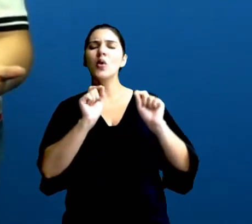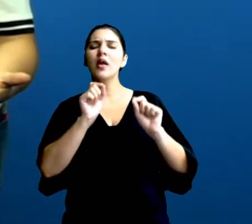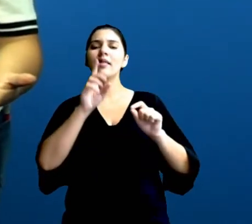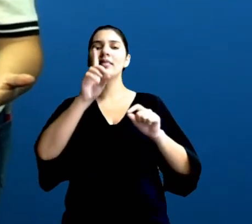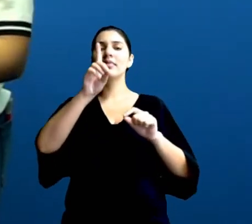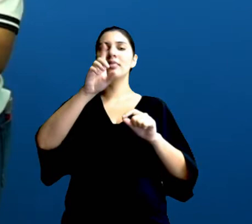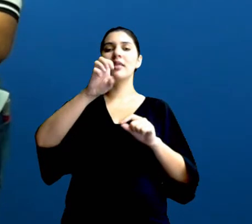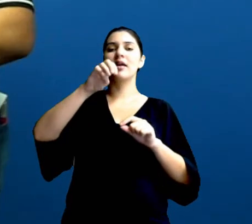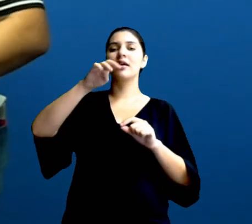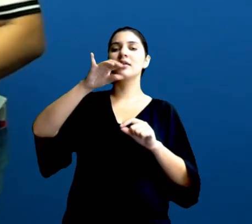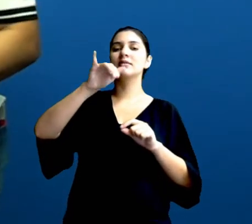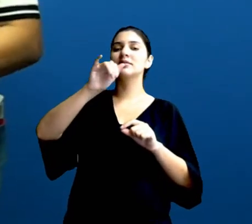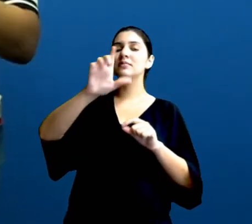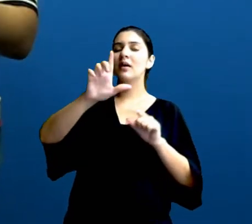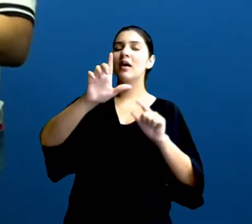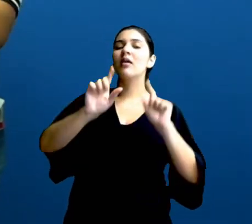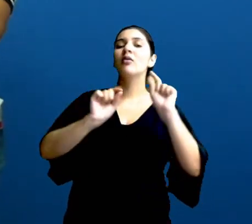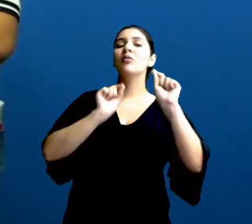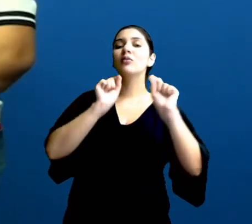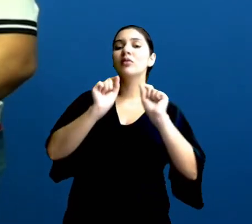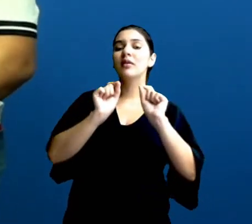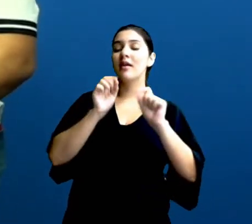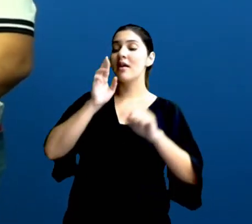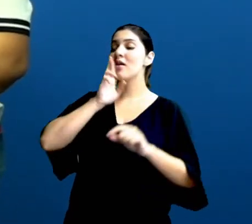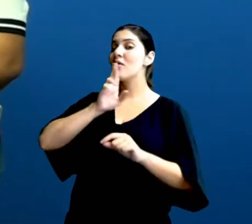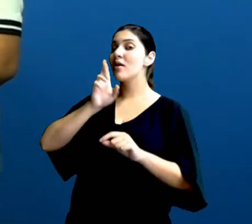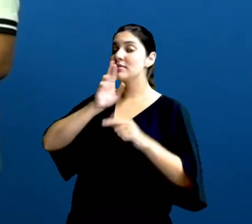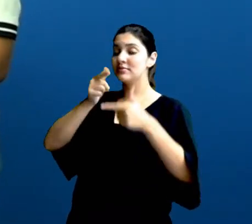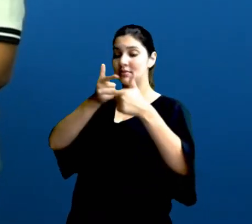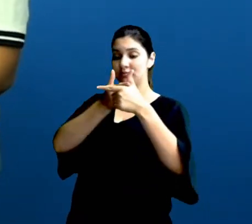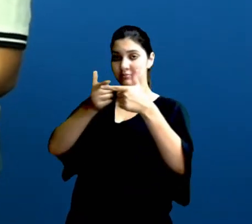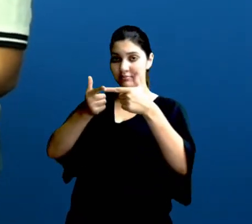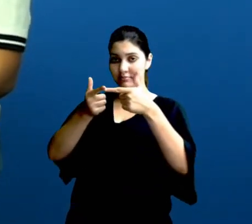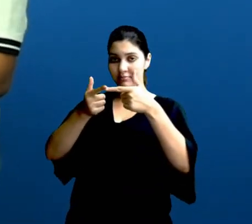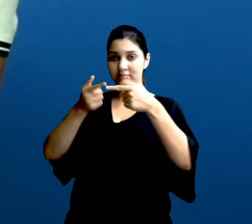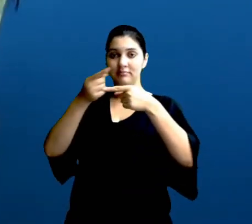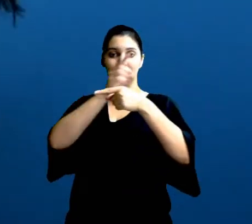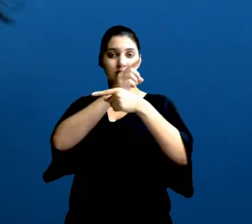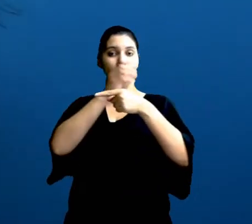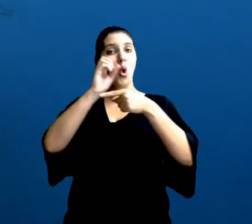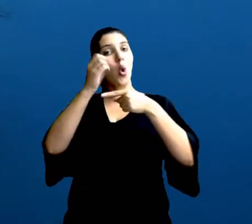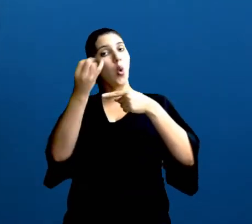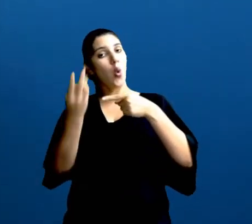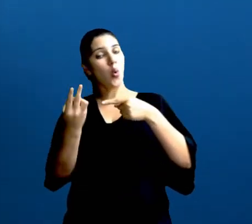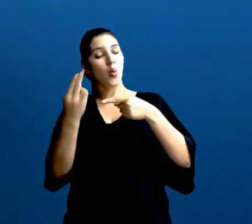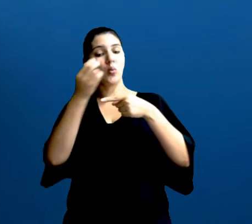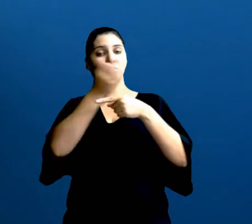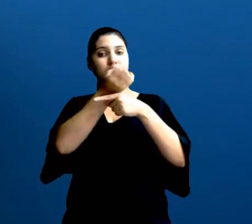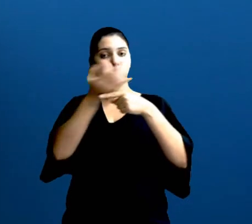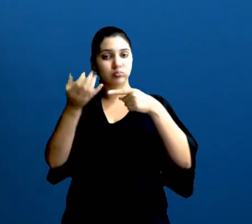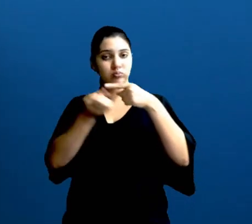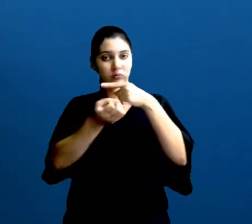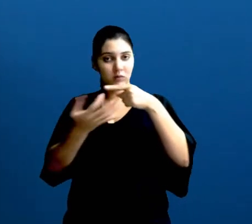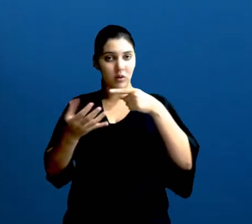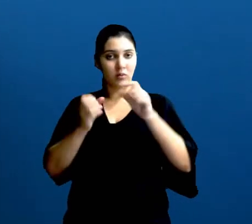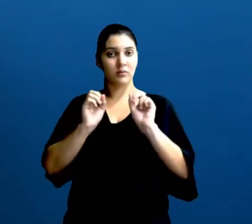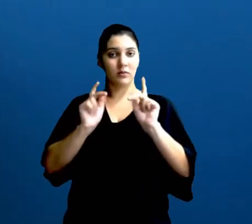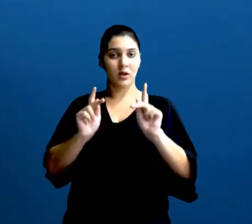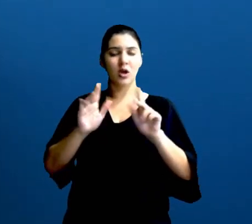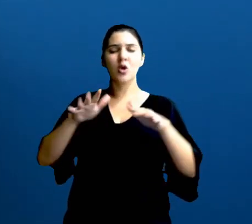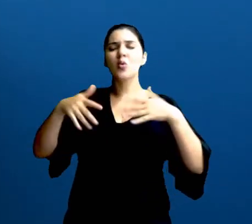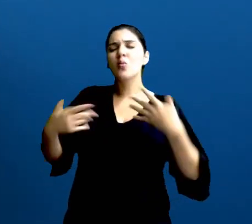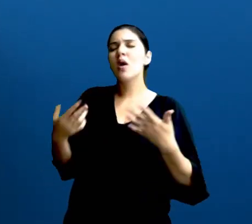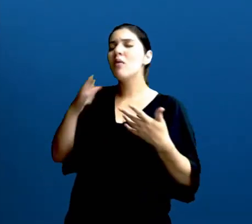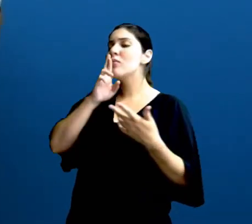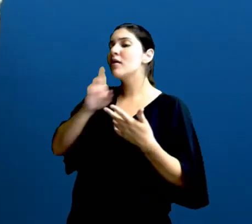decimal? Nada mais do que o resultado de uma divisão, de uma fração, tá? Então, qual é o resultado